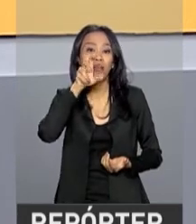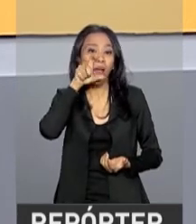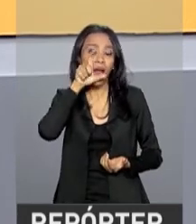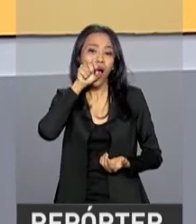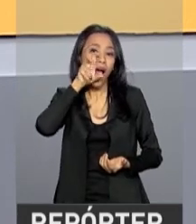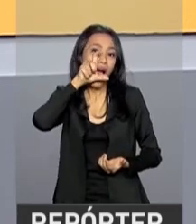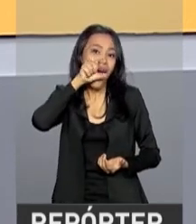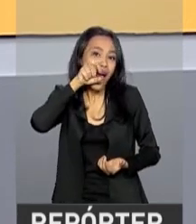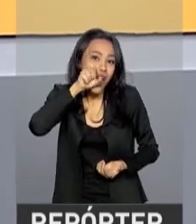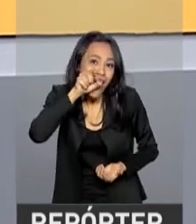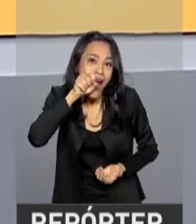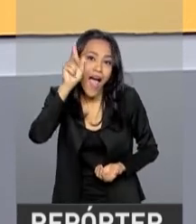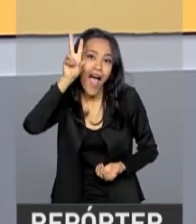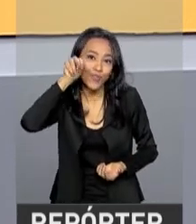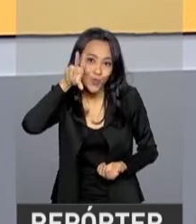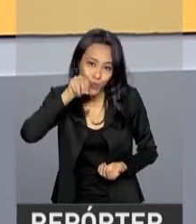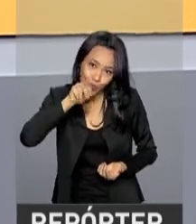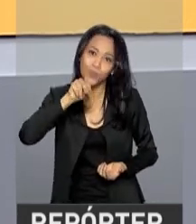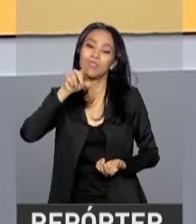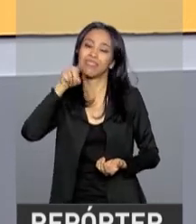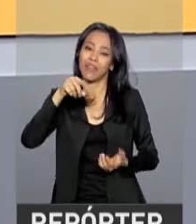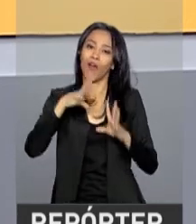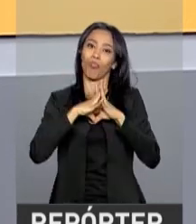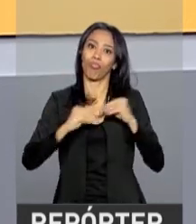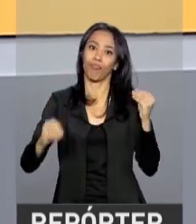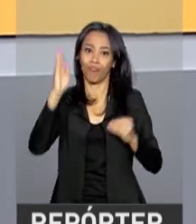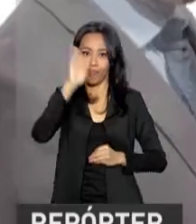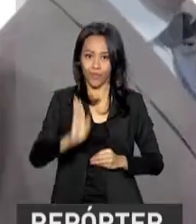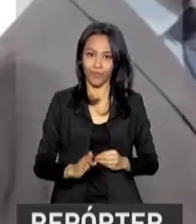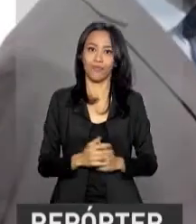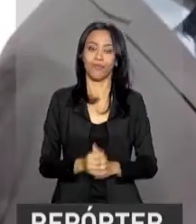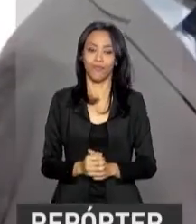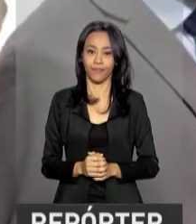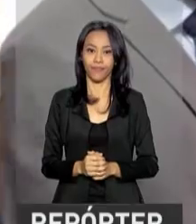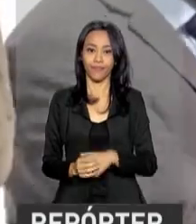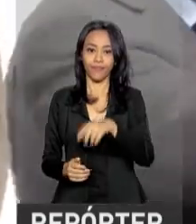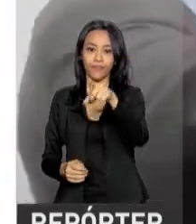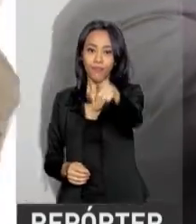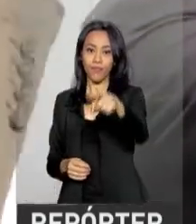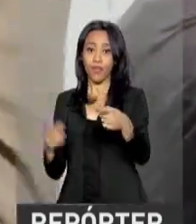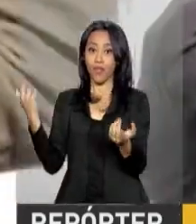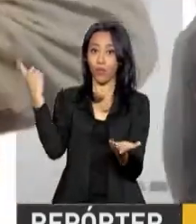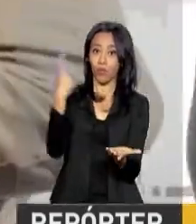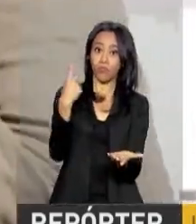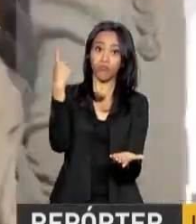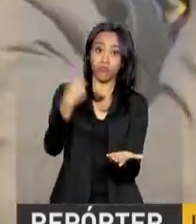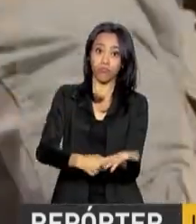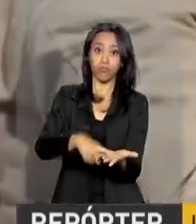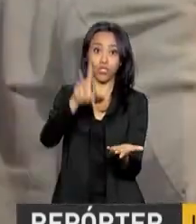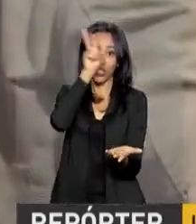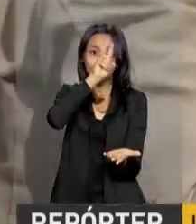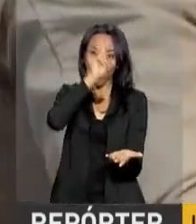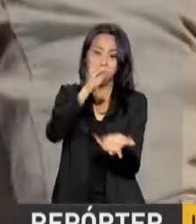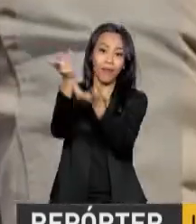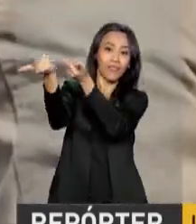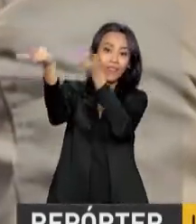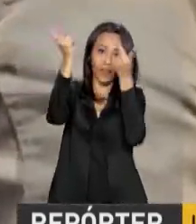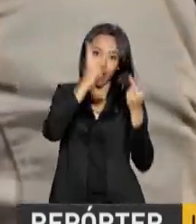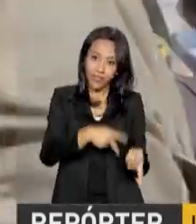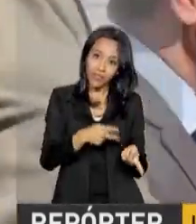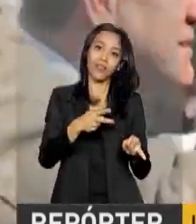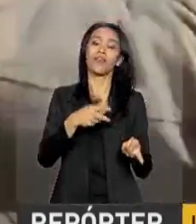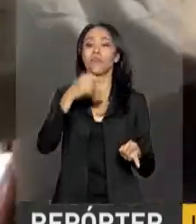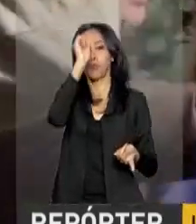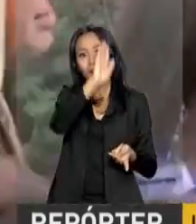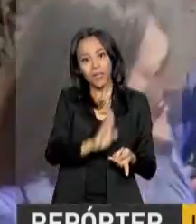aves brasileiras correm risco de extinção o acordo histórico para trazer as ararinhas azuis foi